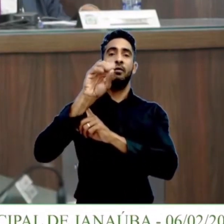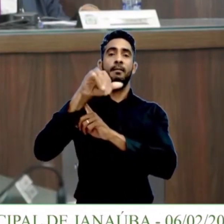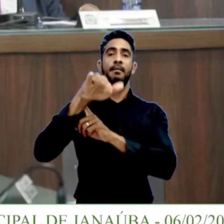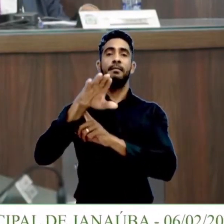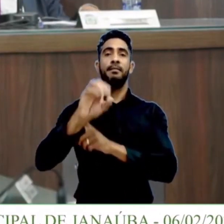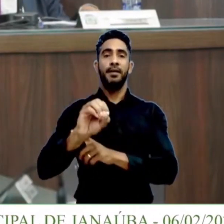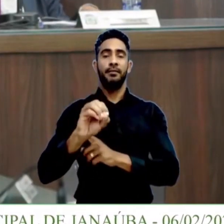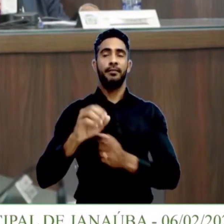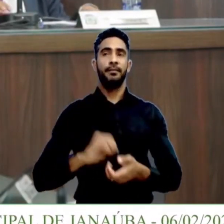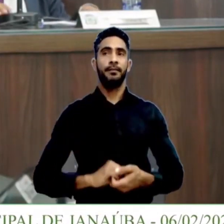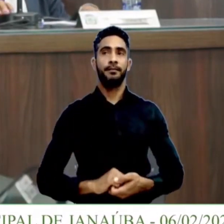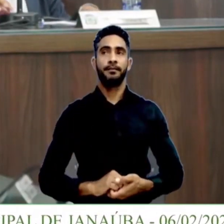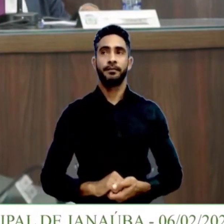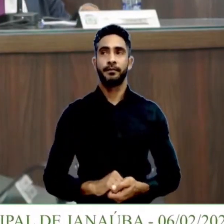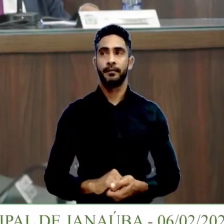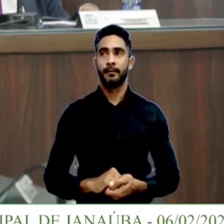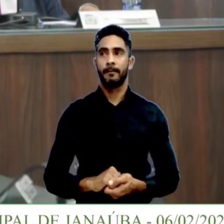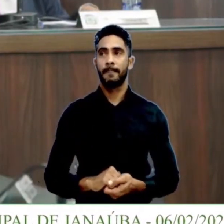membro.